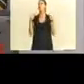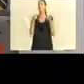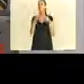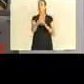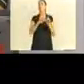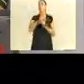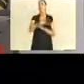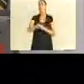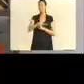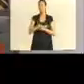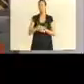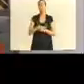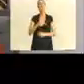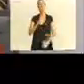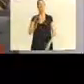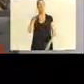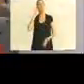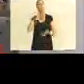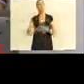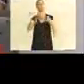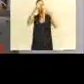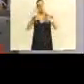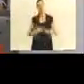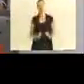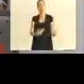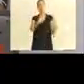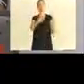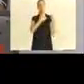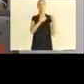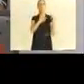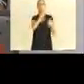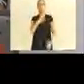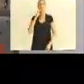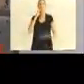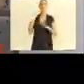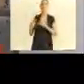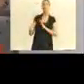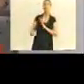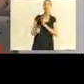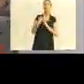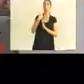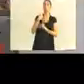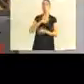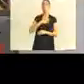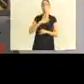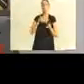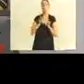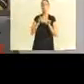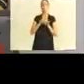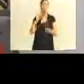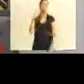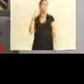blumenauense. E o faço com responsabilidade, vereador César Sim, quando sou abordado com uma linha